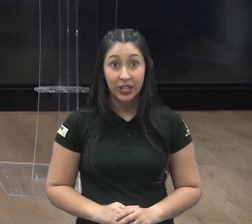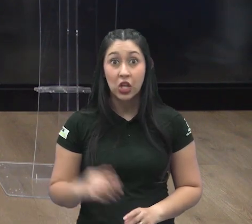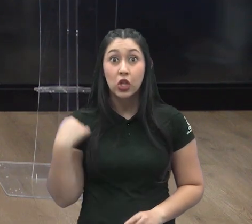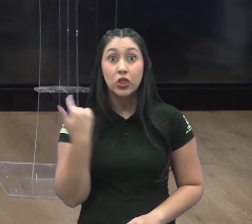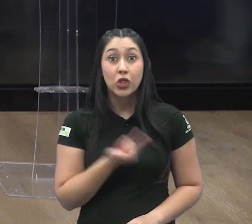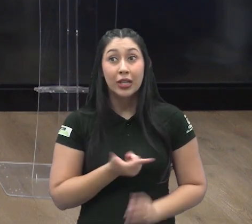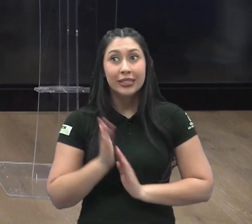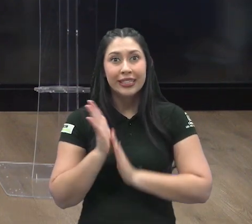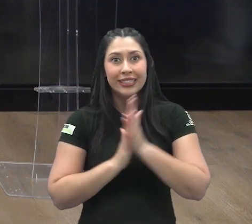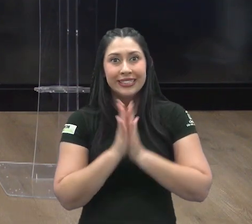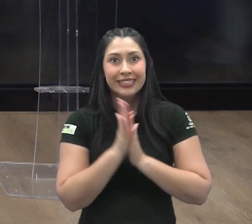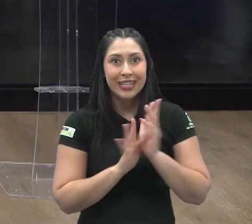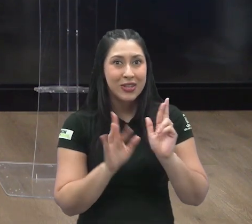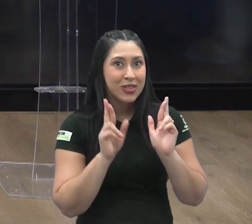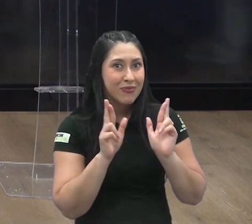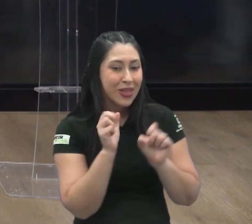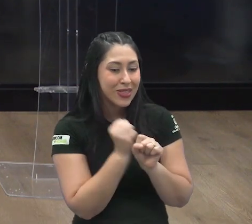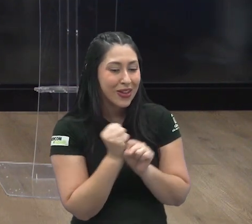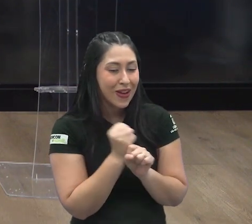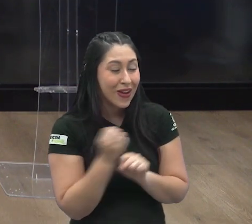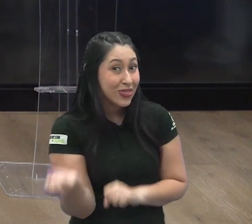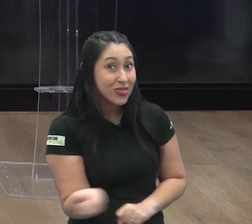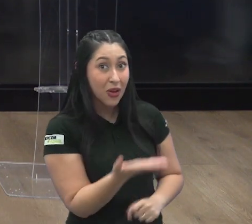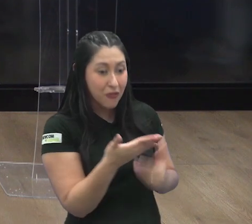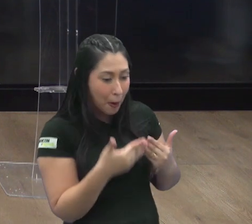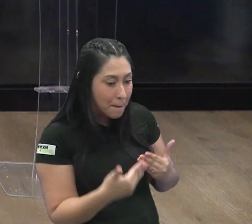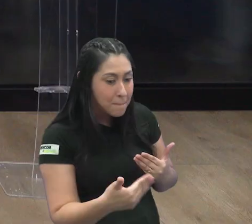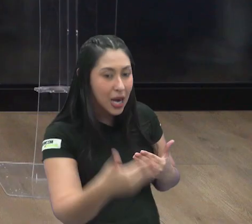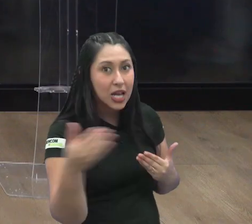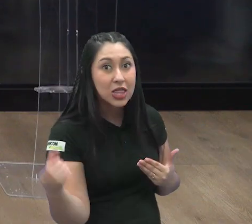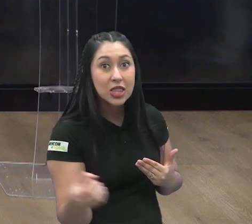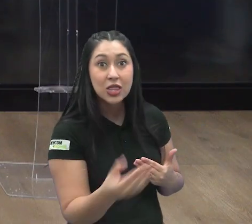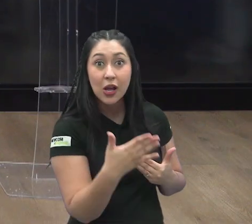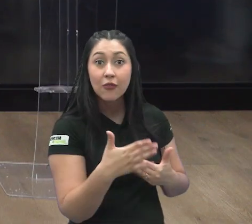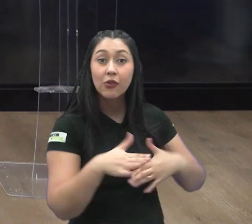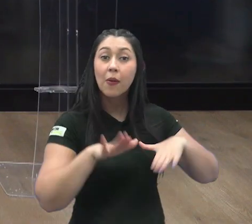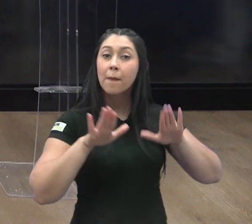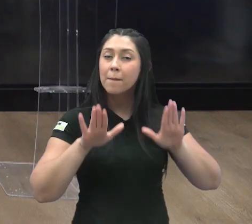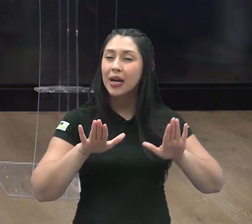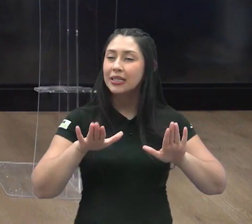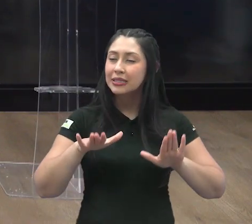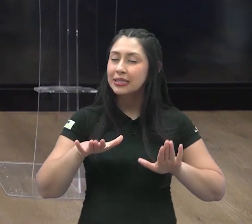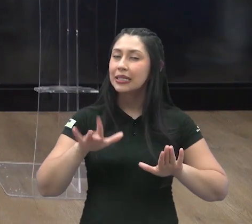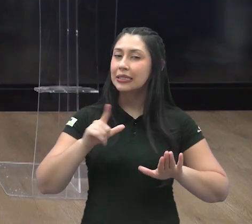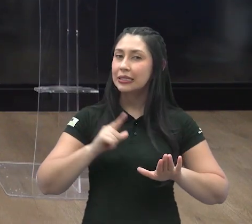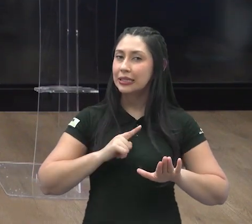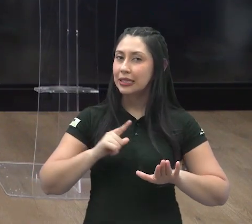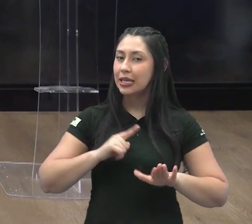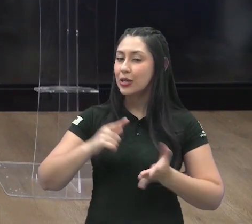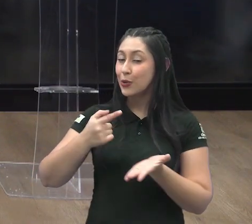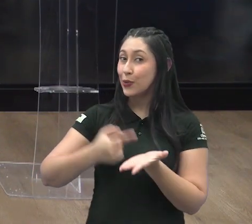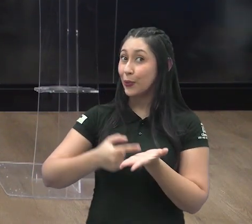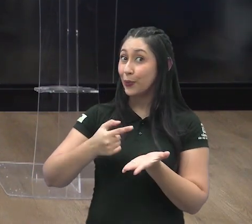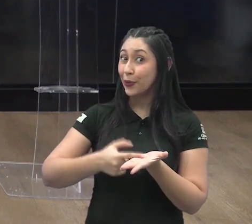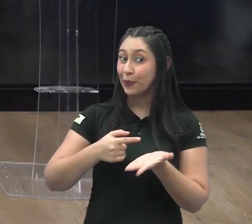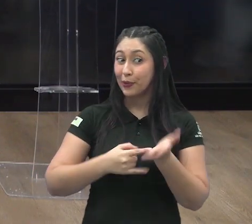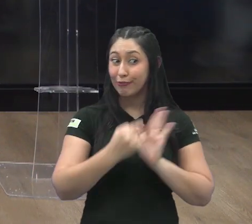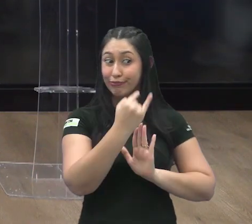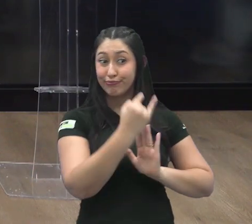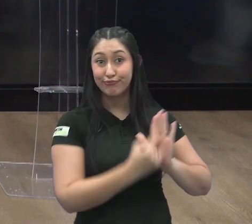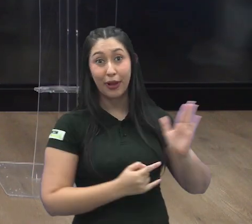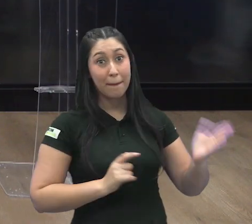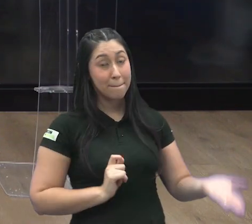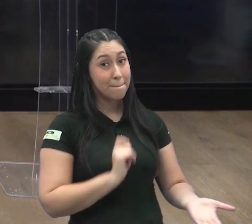Estamos na contagem regressiva para o próximo ano, um novo ciclo que se inicia, mas que também sempre traz aqueles compromissos